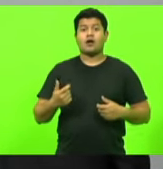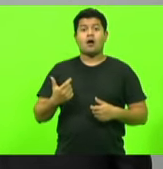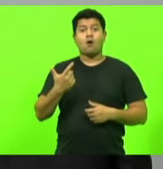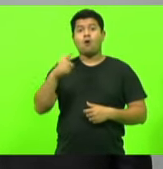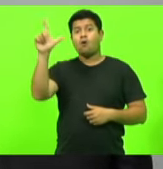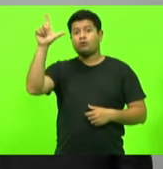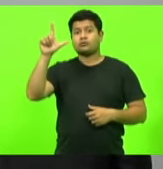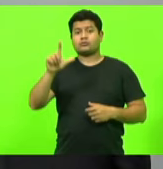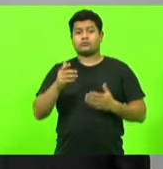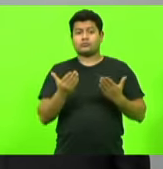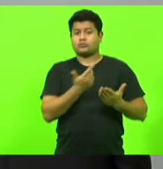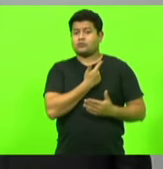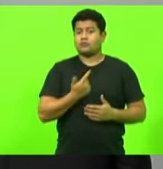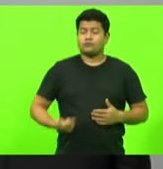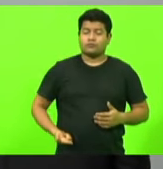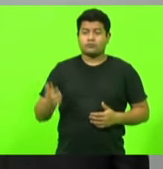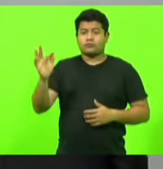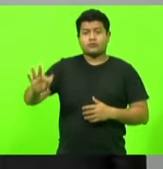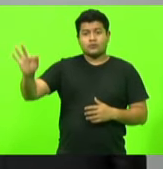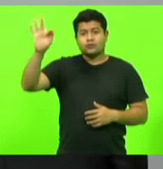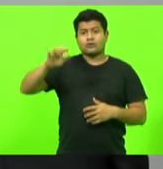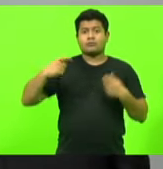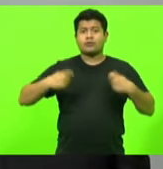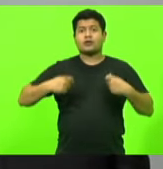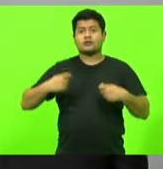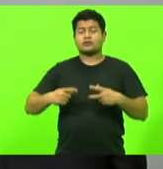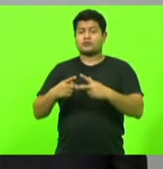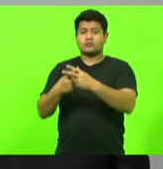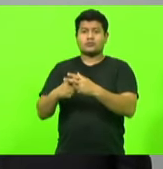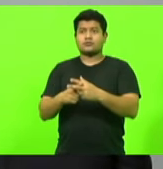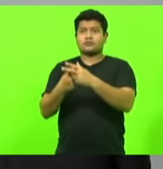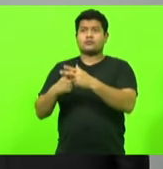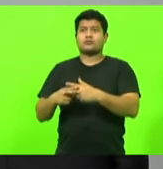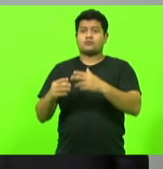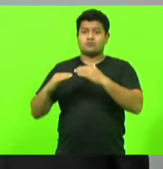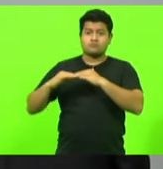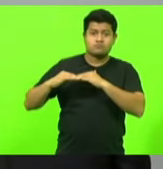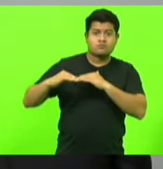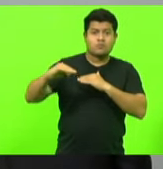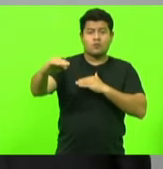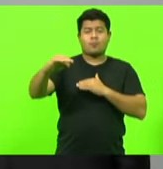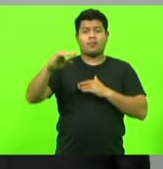governo federal faça a manutenção ao longo da